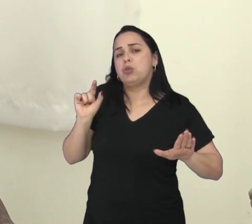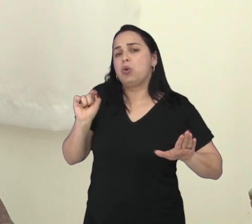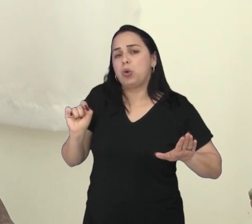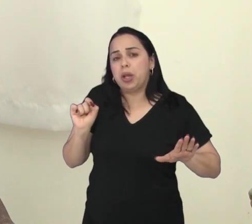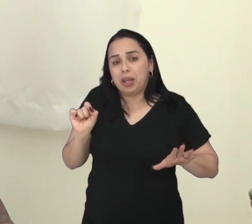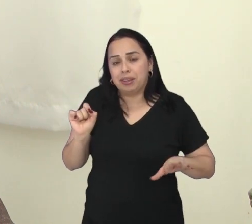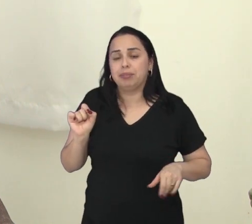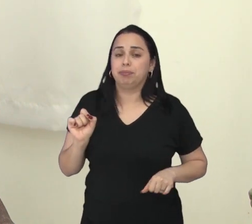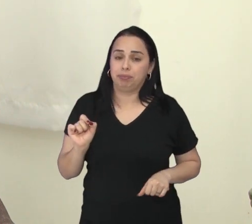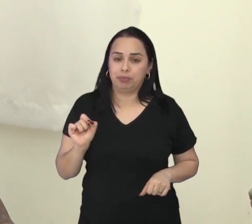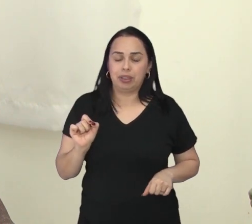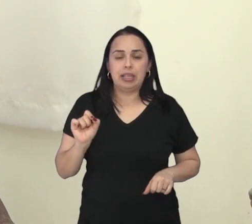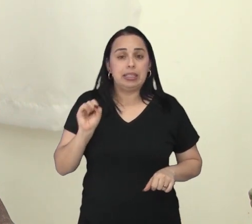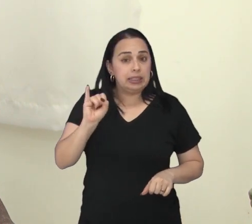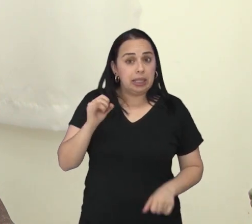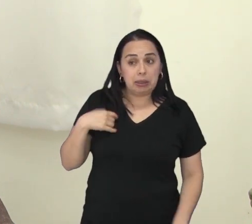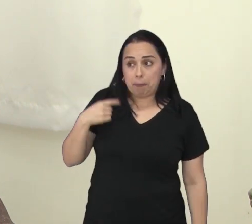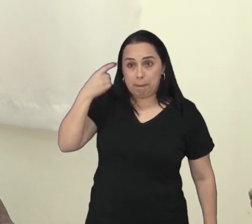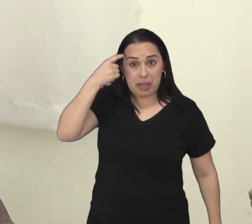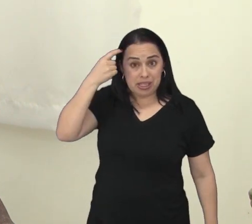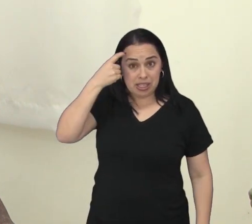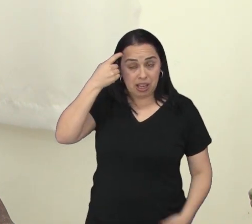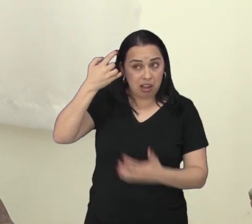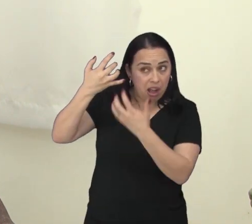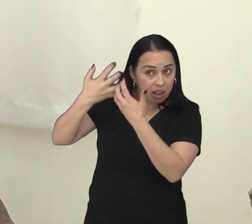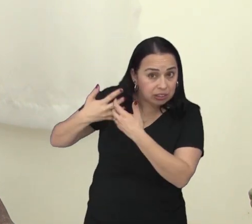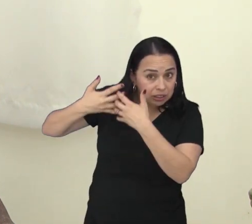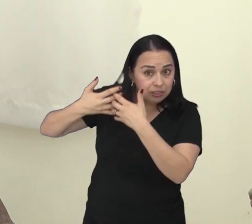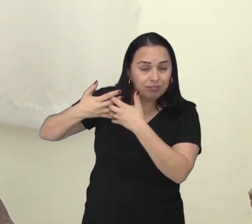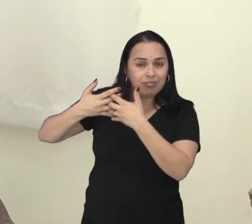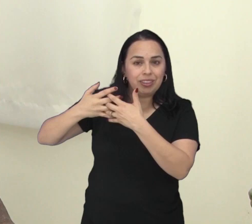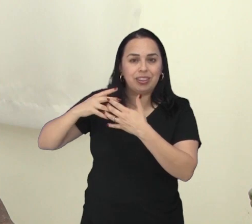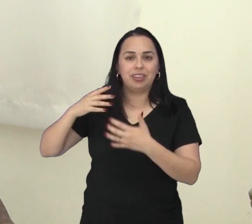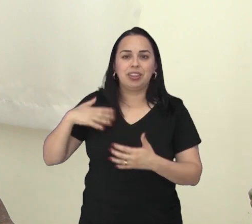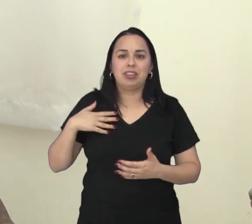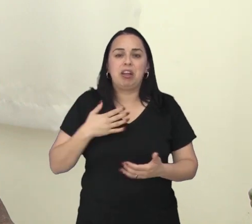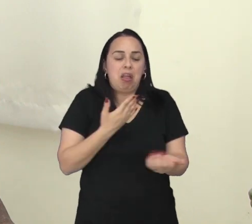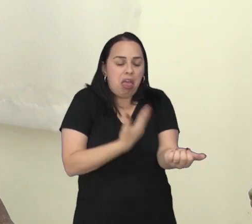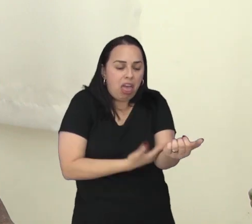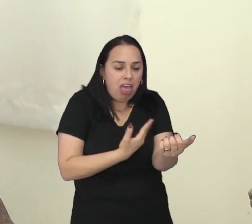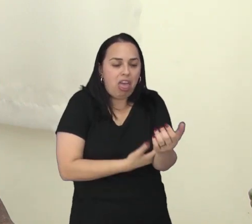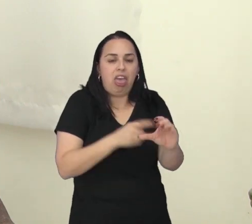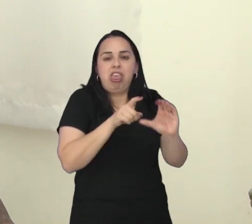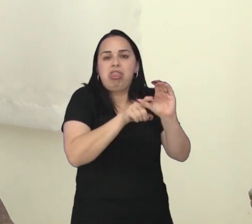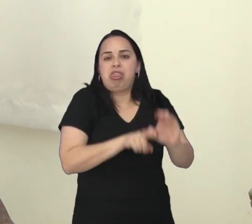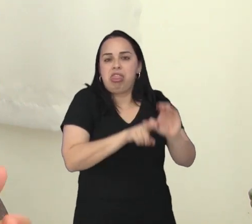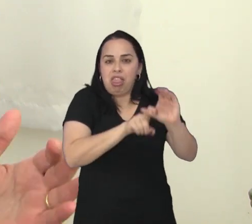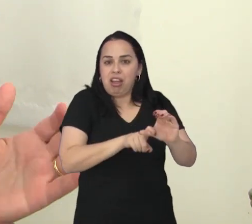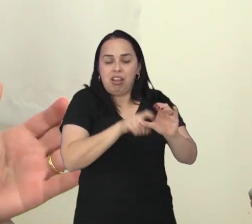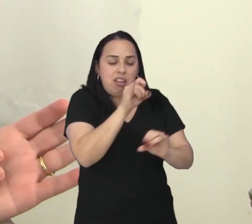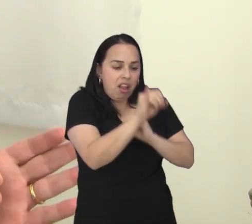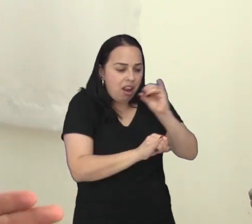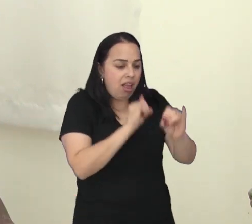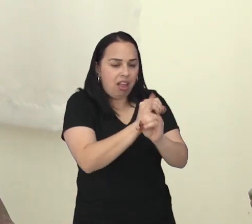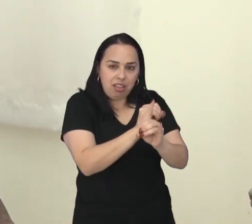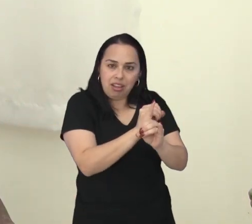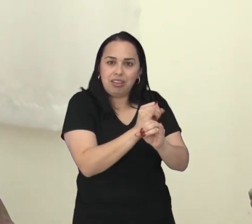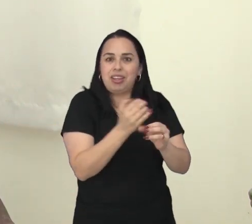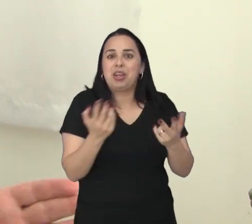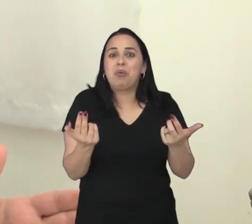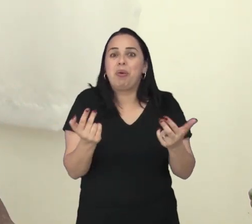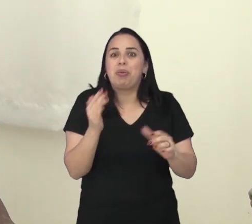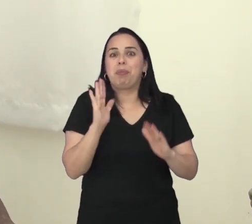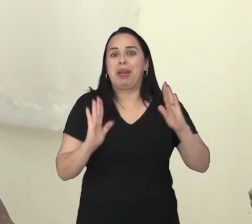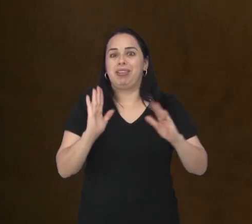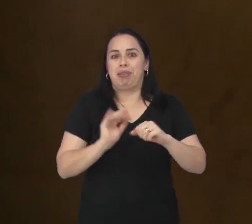se a gente não tiver esse pensamento crítico, a gente vai continuar vivendo no online, assim como a gente estava